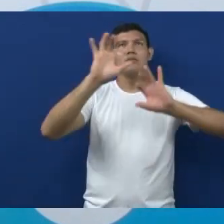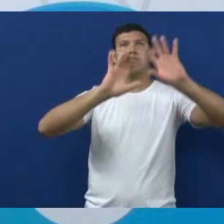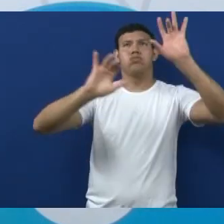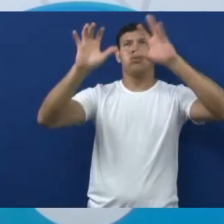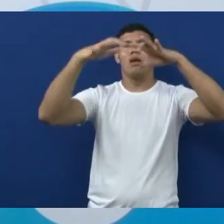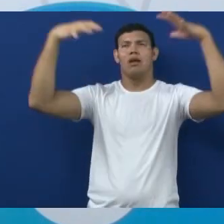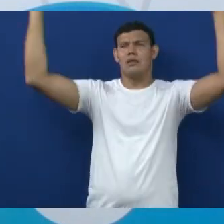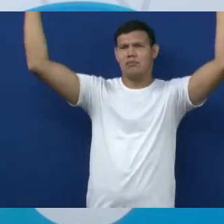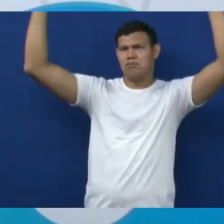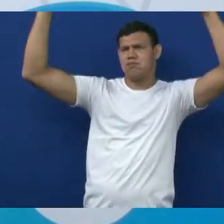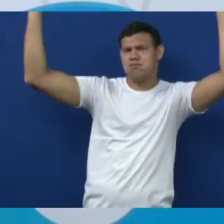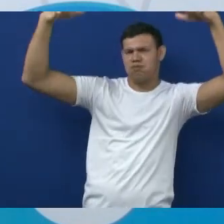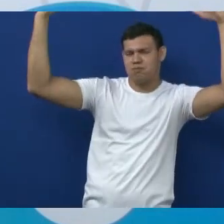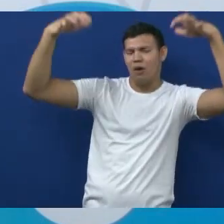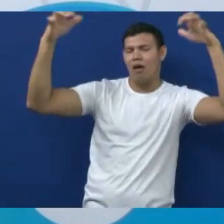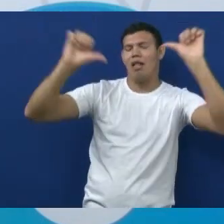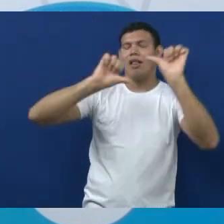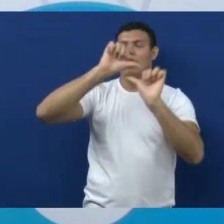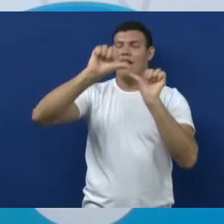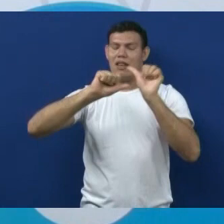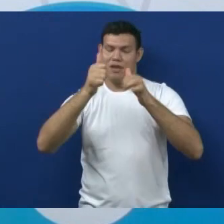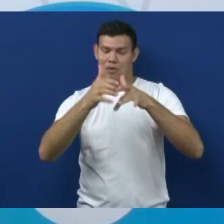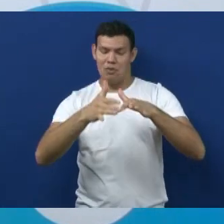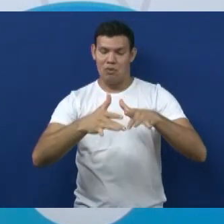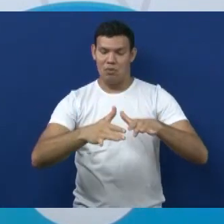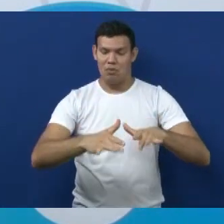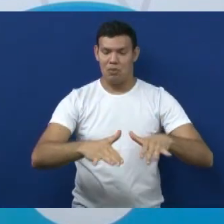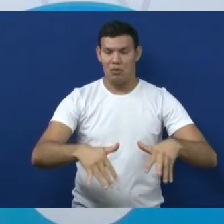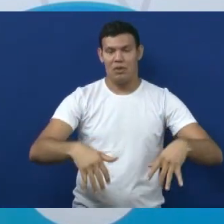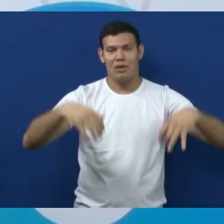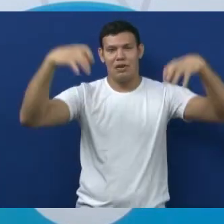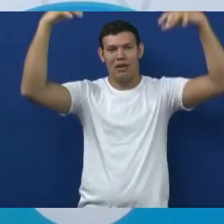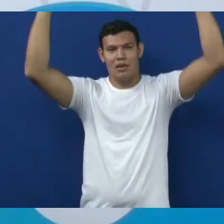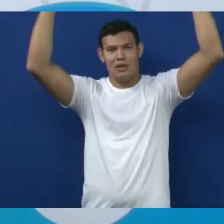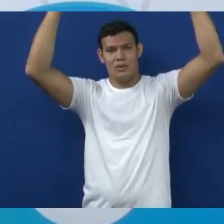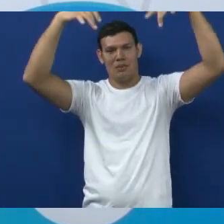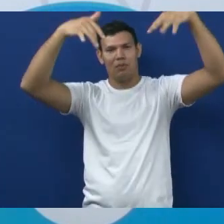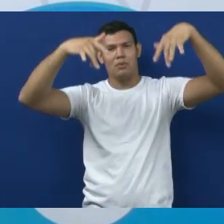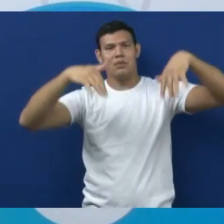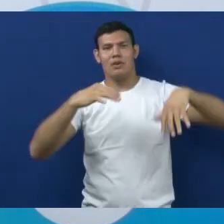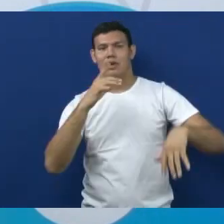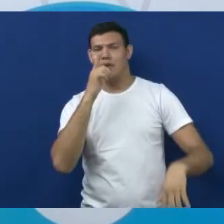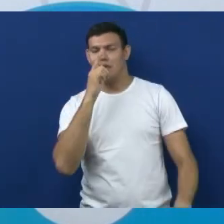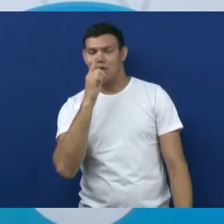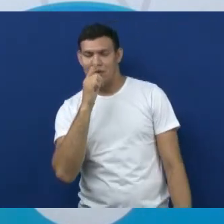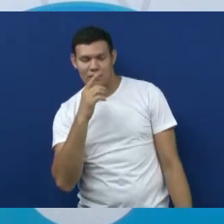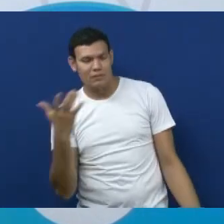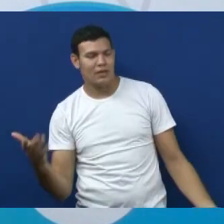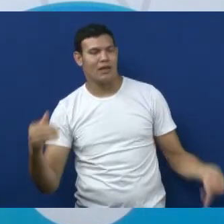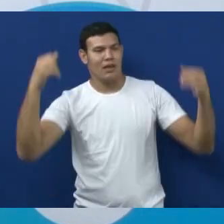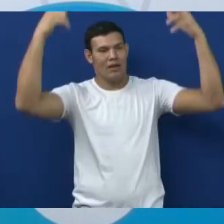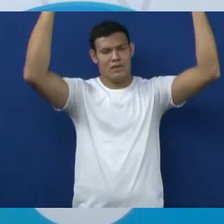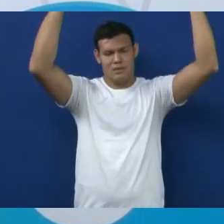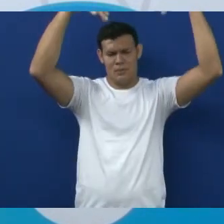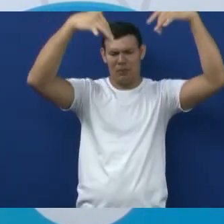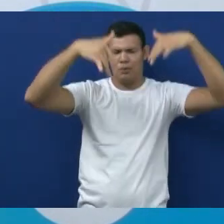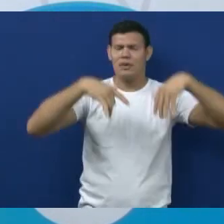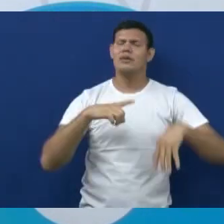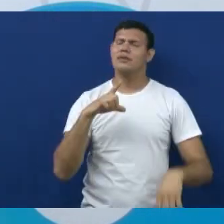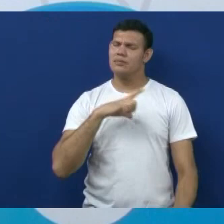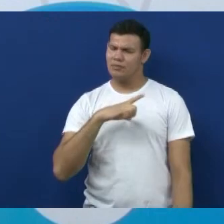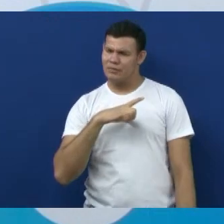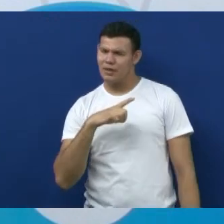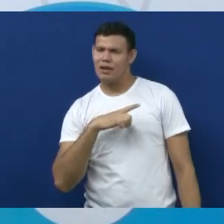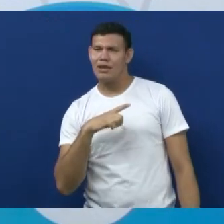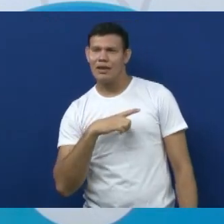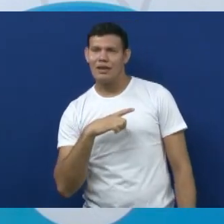estado gasoso para o estado líquido. Como que se chama esse processo? Liquefação. E tem como o líquido passar para o